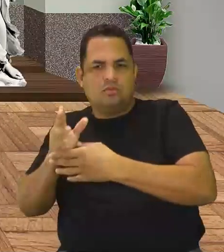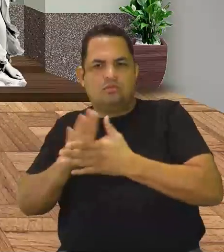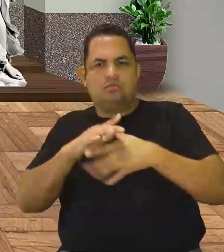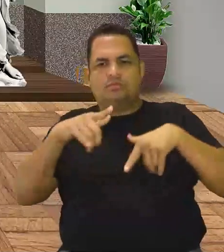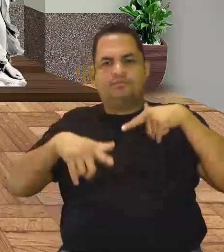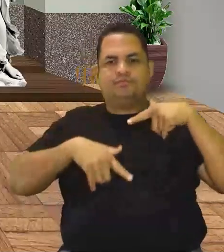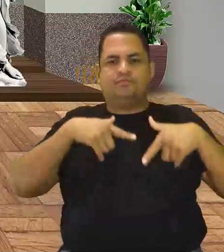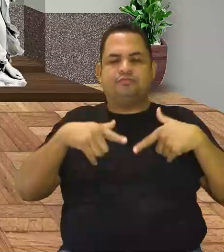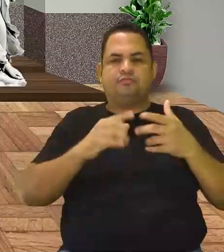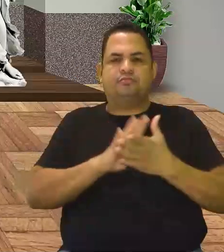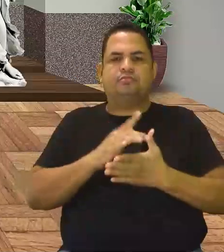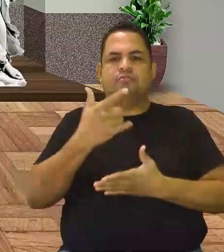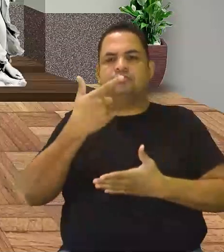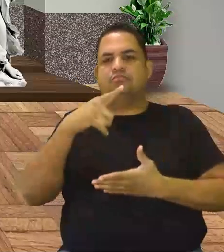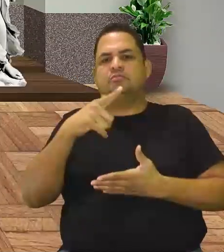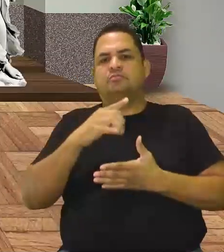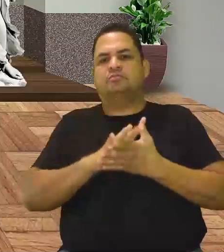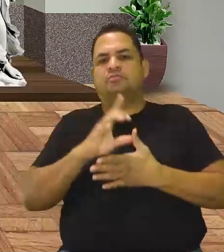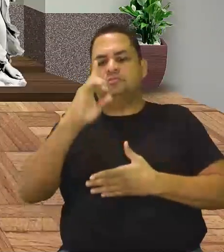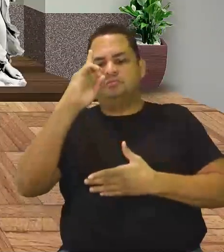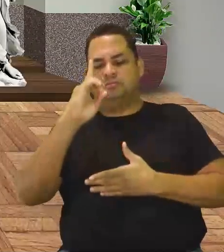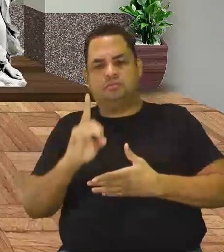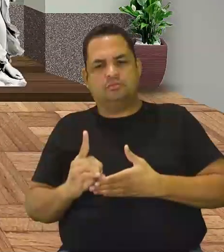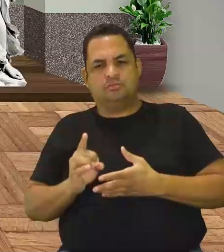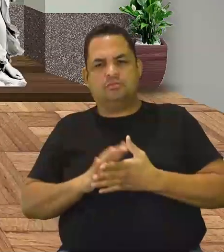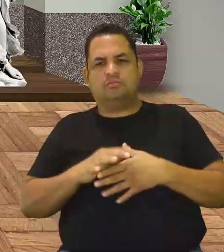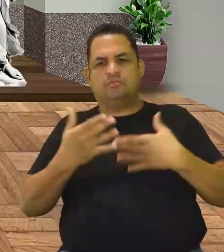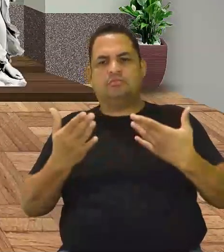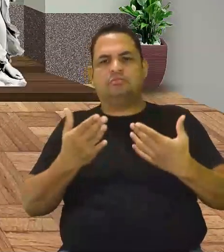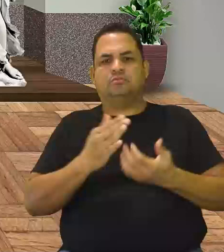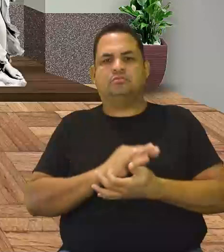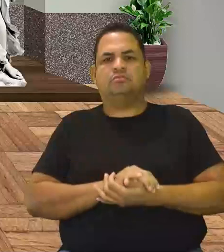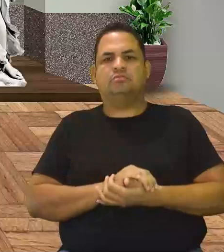trabalhador que não tinha ainda seus direitos trabalhistas